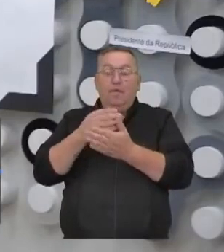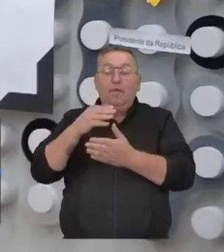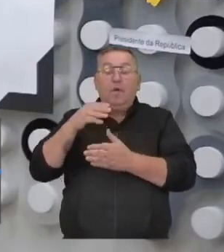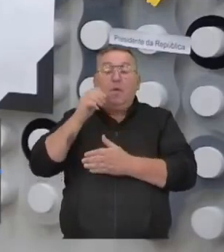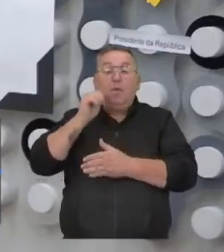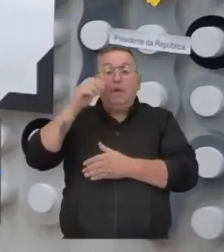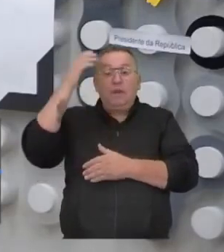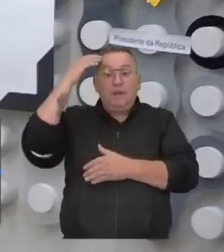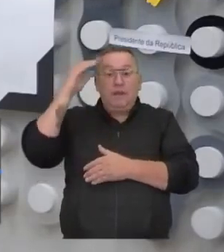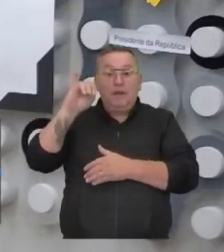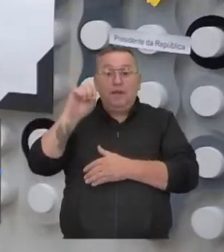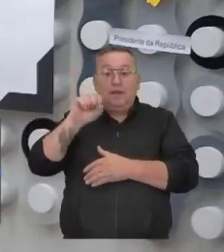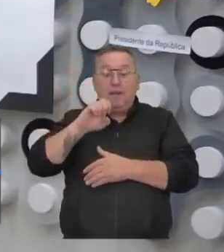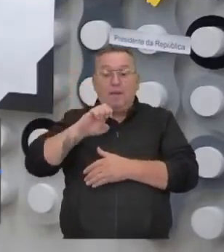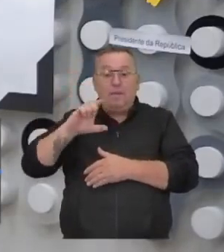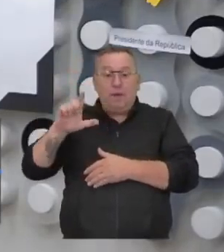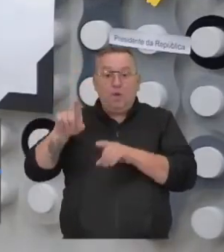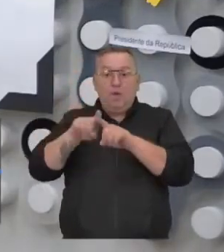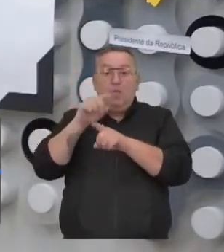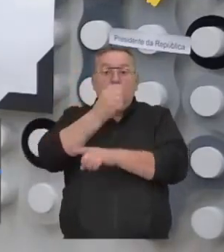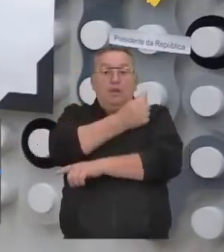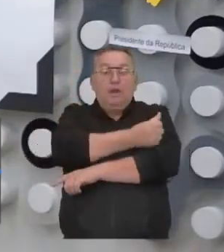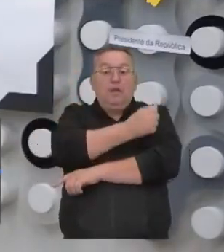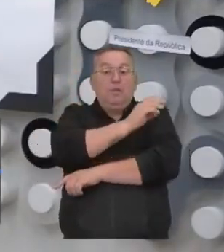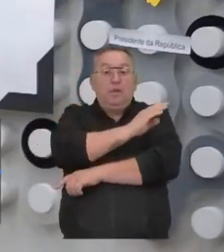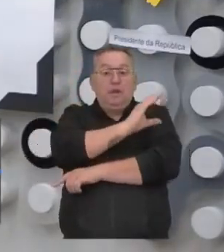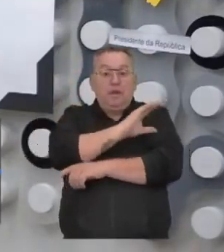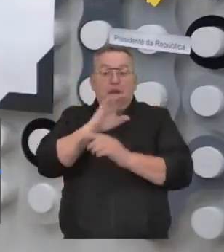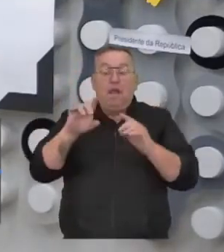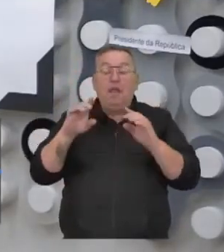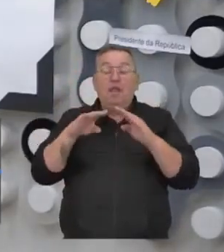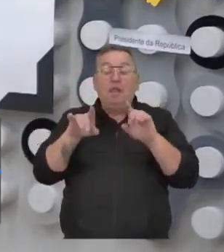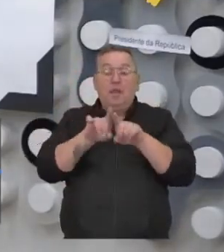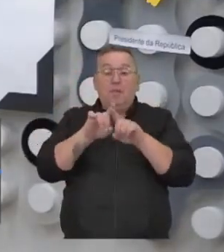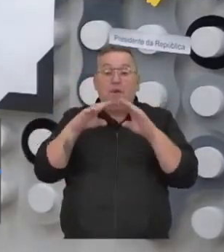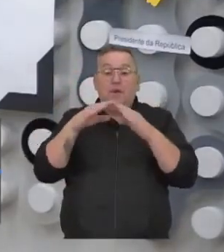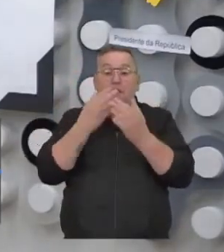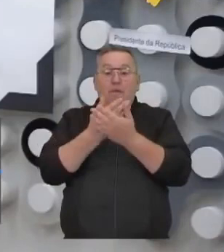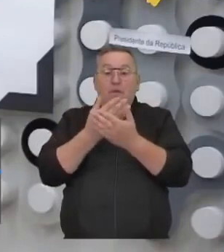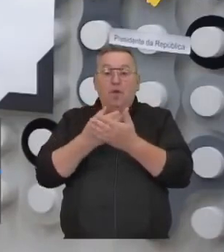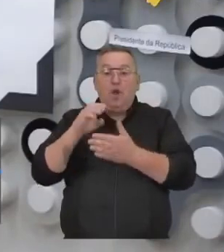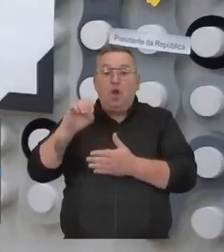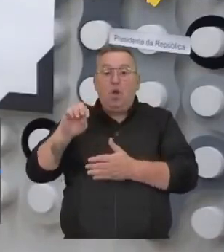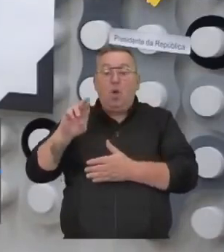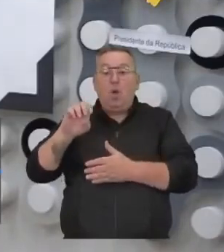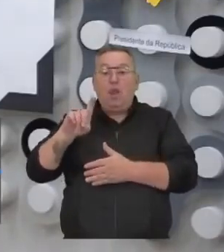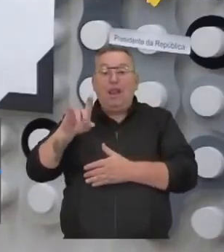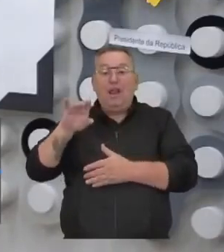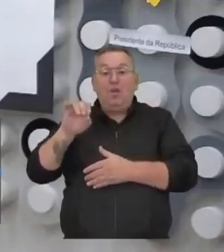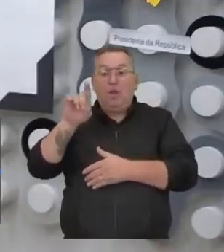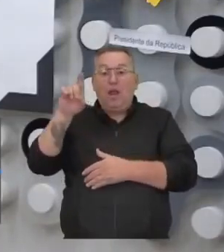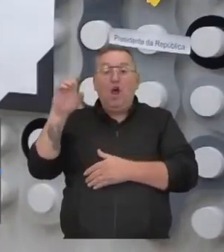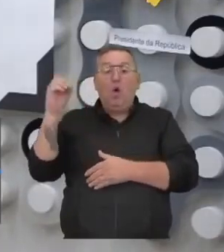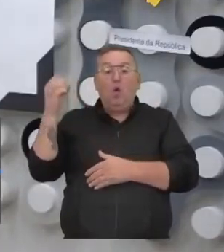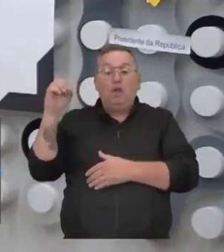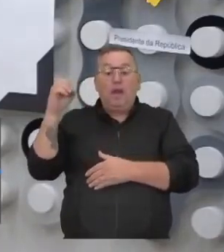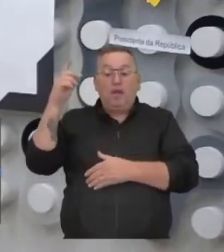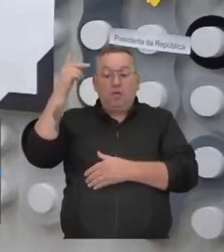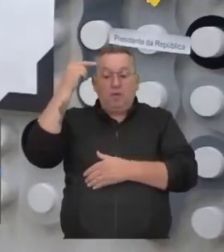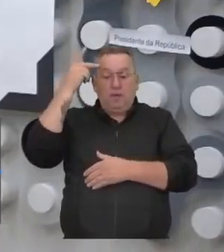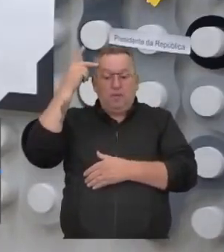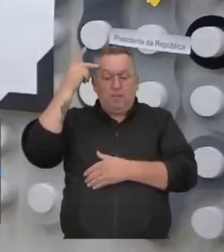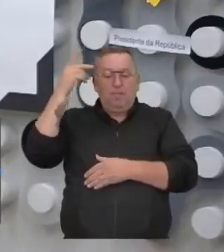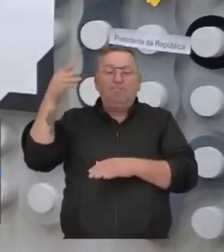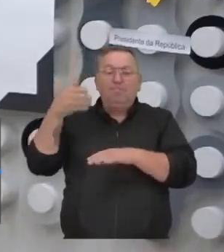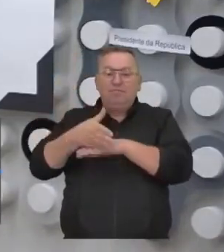Isabel, do Centro-Sul, os alunos do 6º B e C, também Escola Estadual, Professor Orlando Geribola de Osasco, São Paulo,